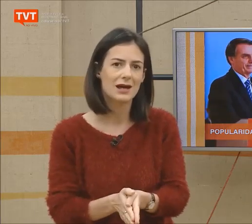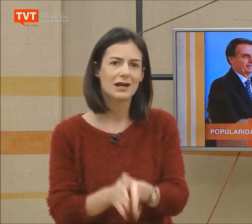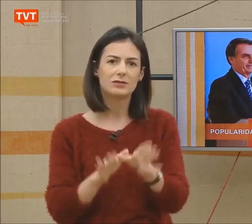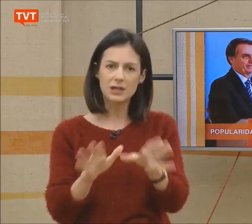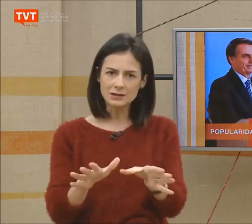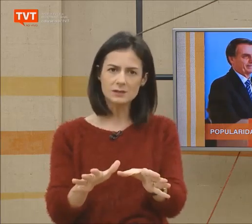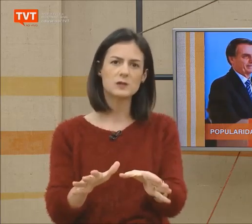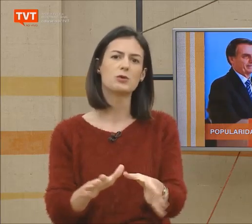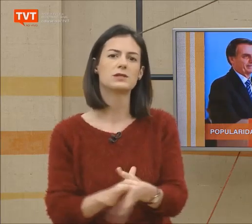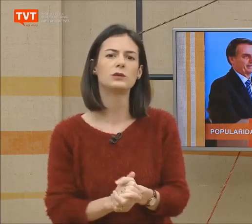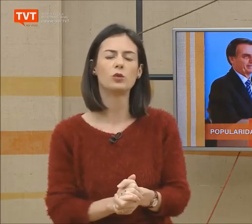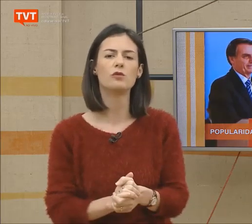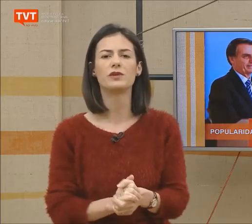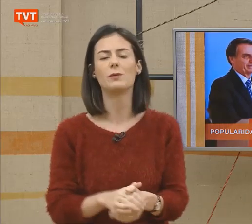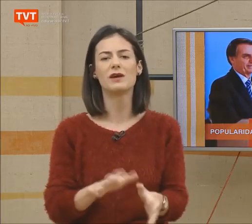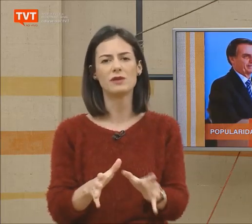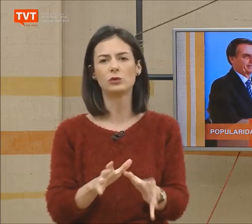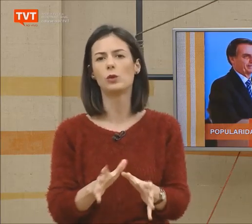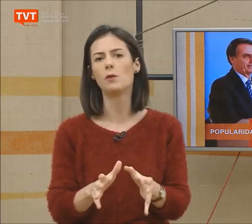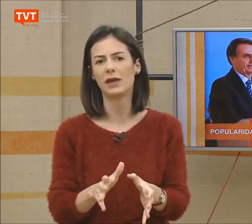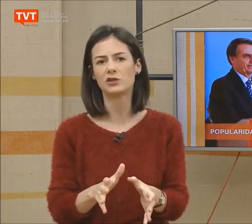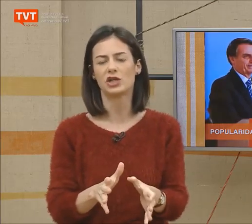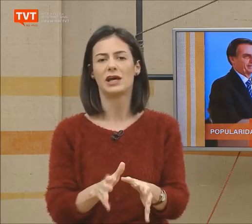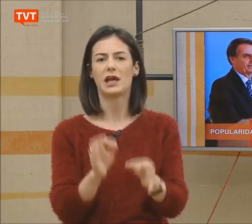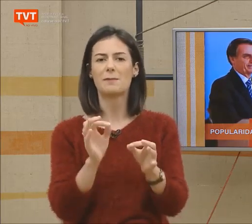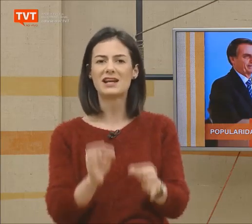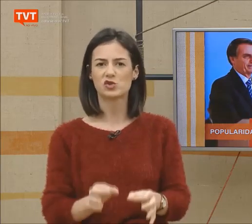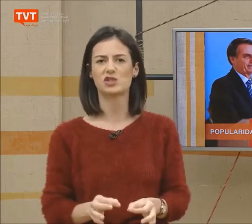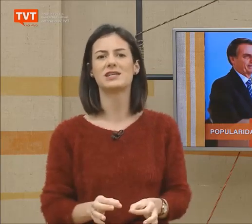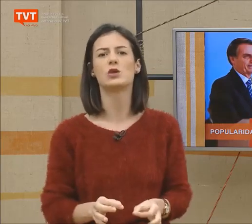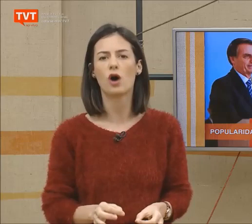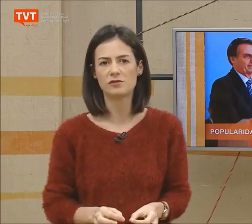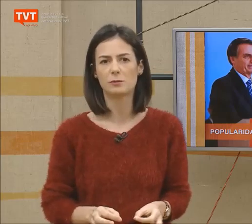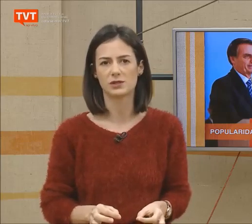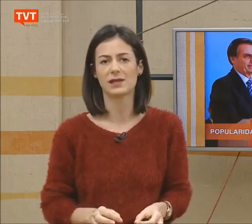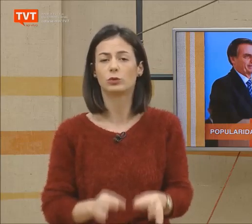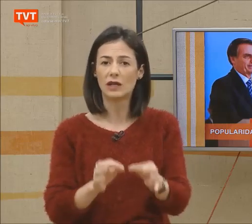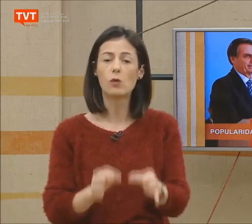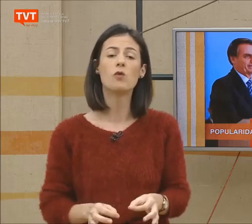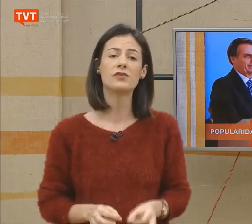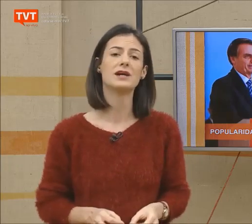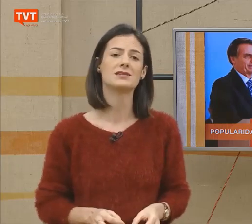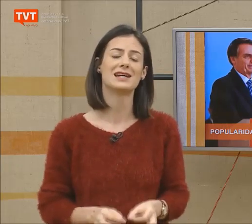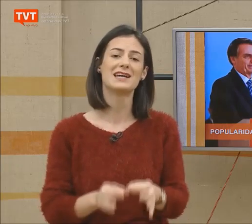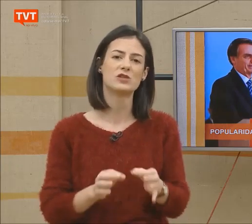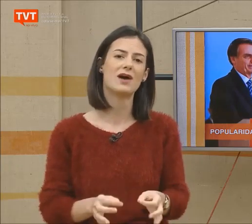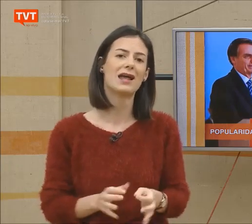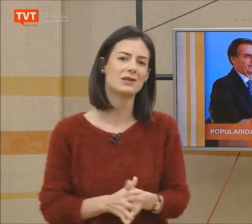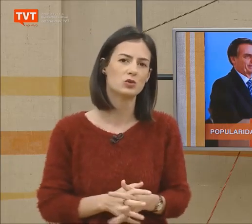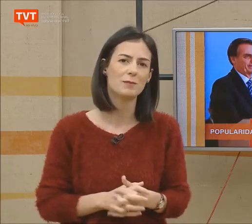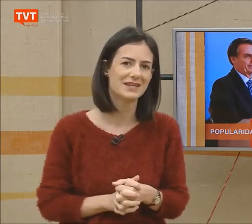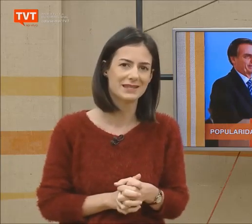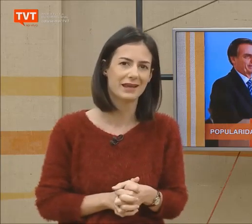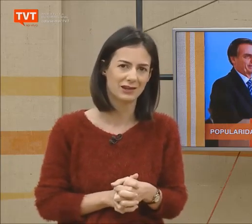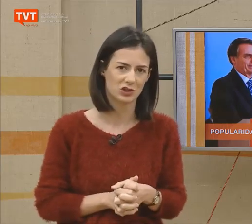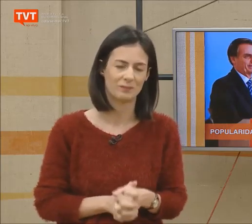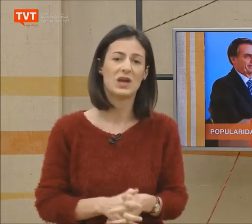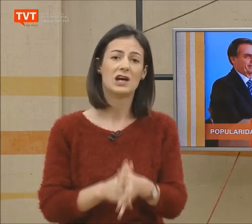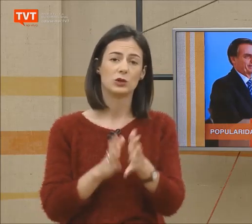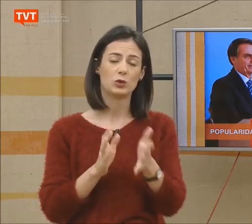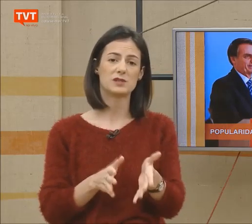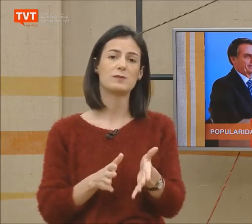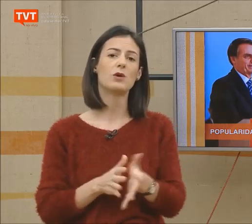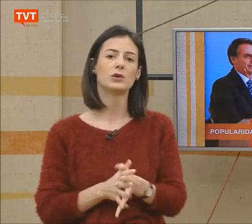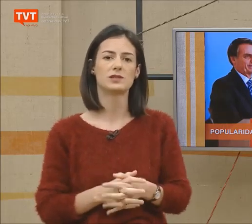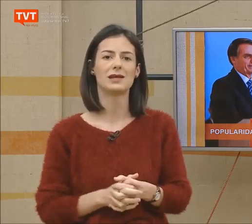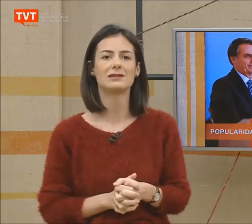diz. 36% confiam eventualmente e apenas 19% têm confiança nas falas do presidente.